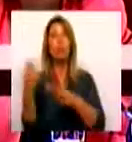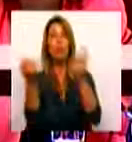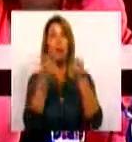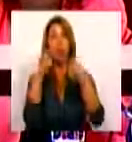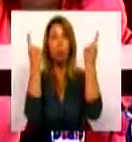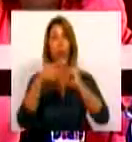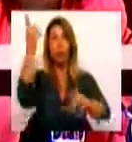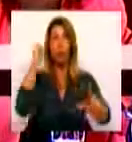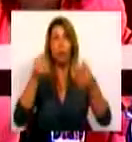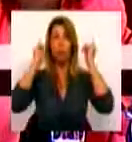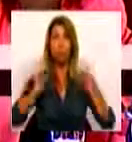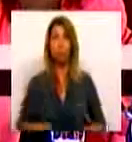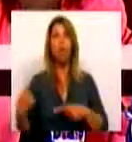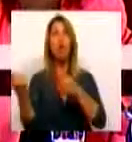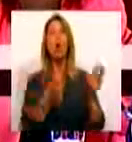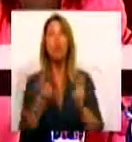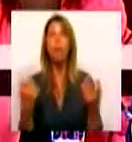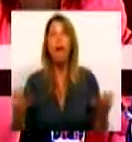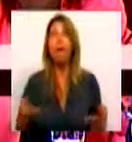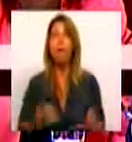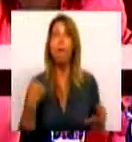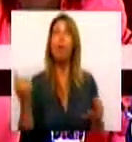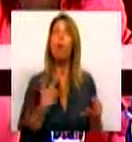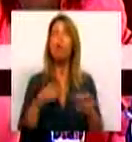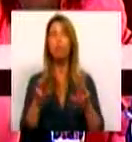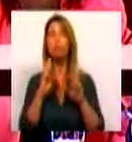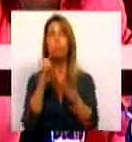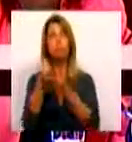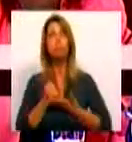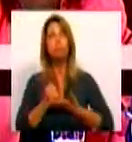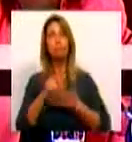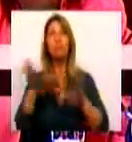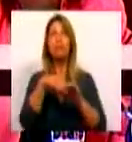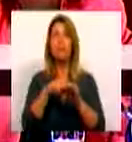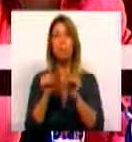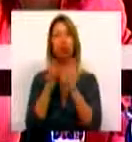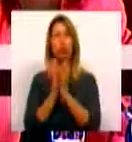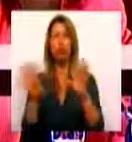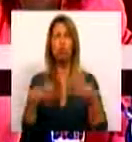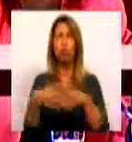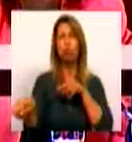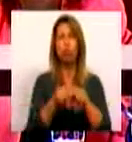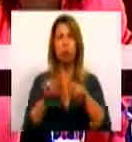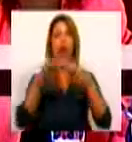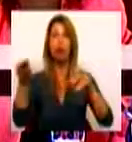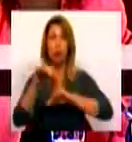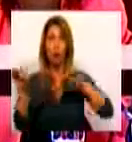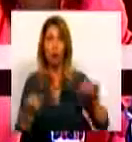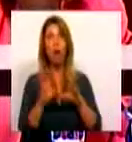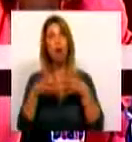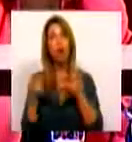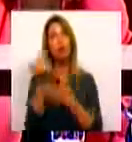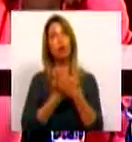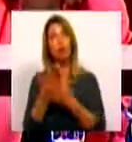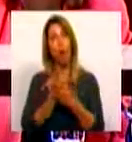abriu, é um debate no qual nós contamos com a participação ativa de todos os agentes políticos, das autarquias locais, dos agentes económicos